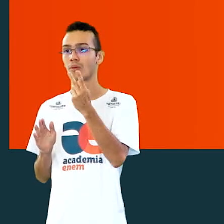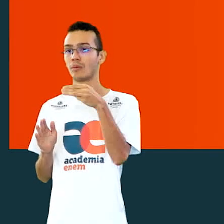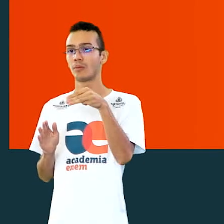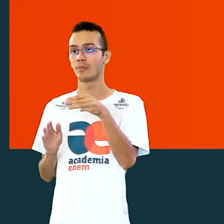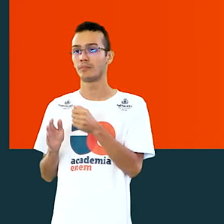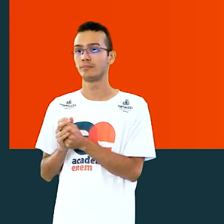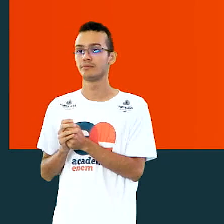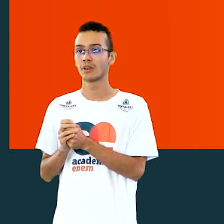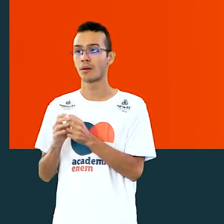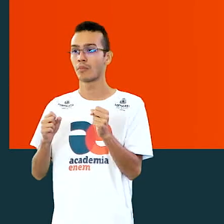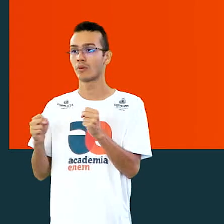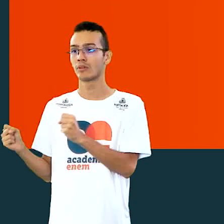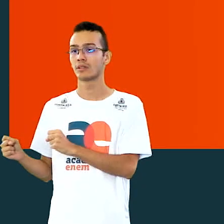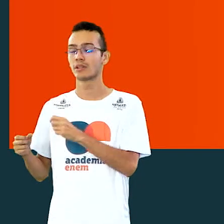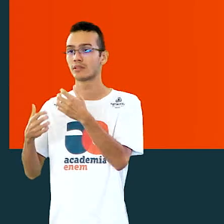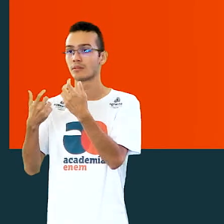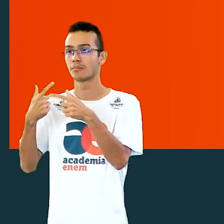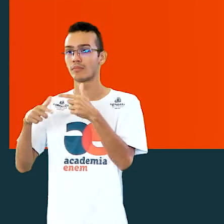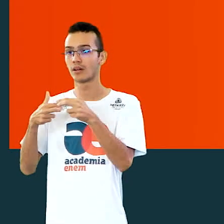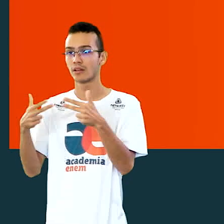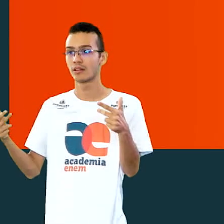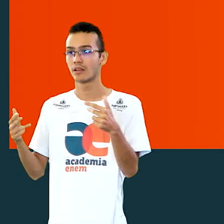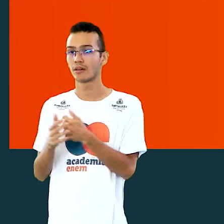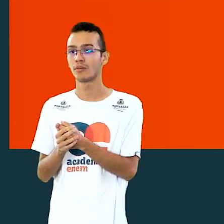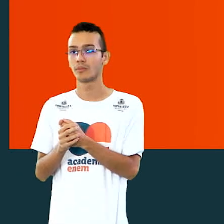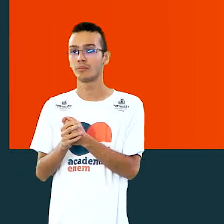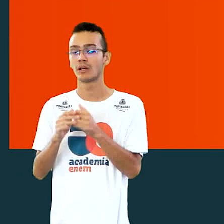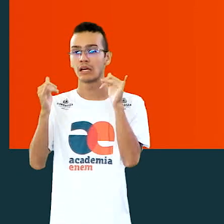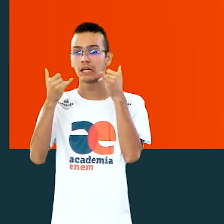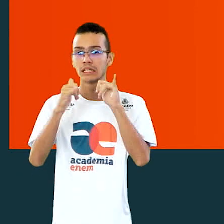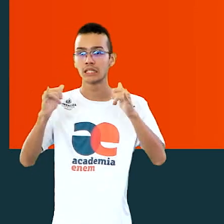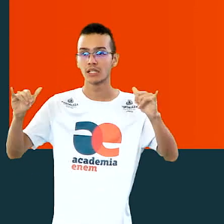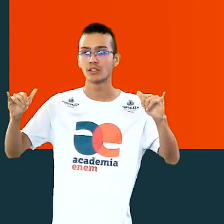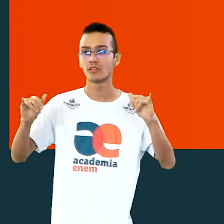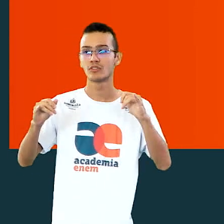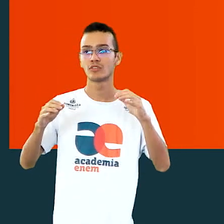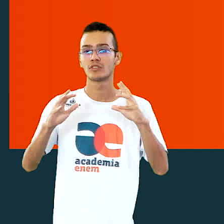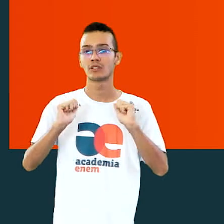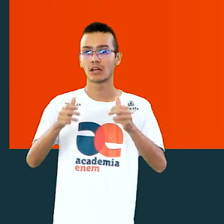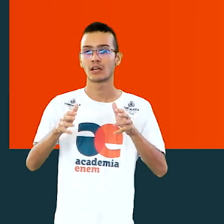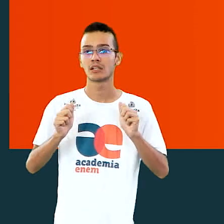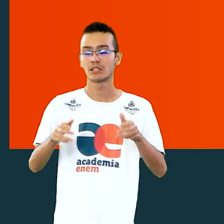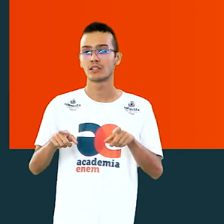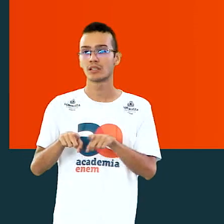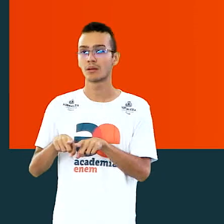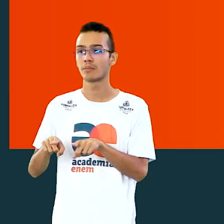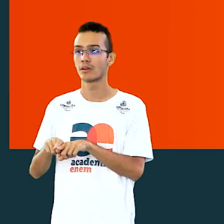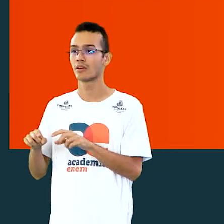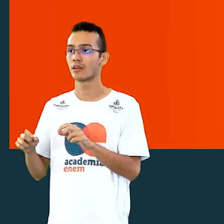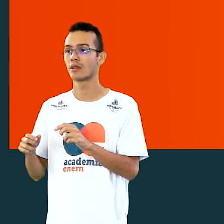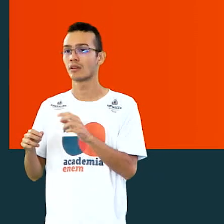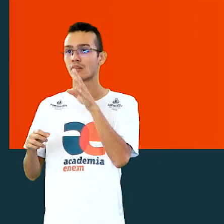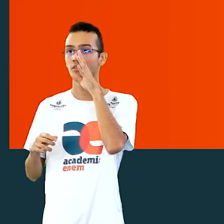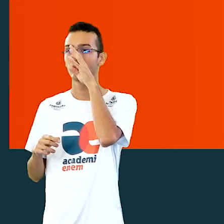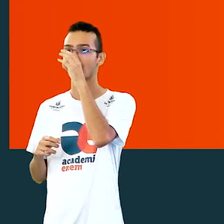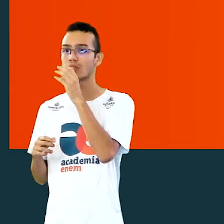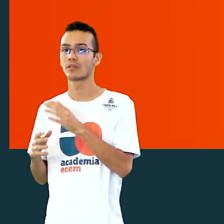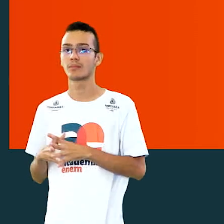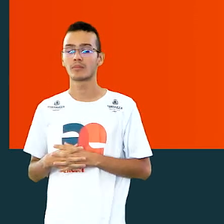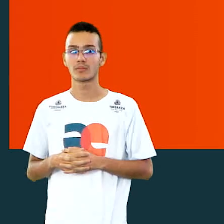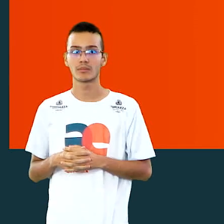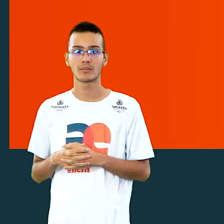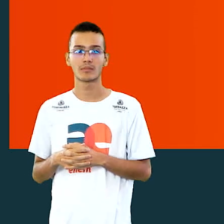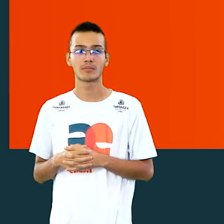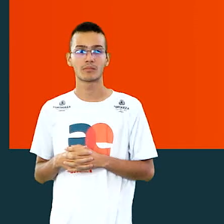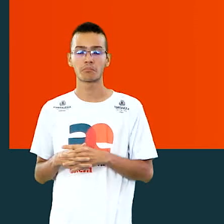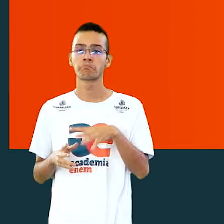energético, energia potencial. Poxa, estudamos coisa pra caramba. E aprendemos a pensar, que é o mais importante. Tá certo?